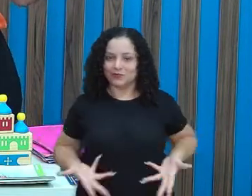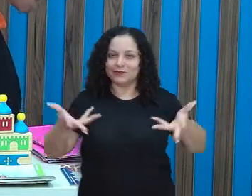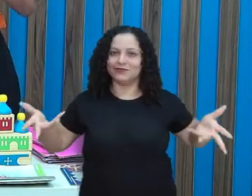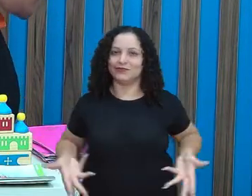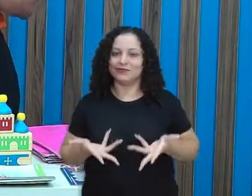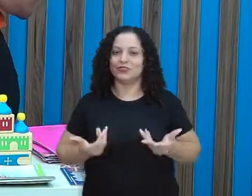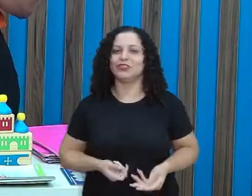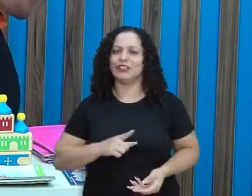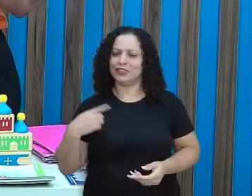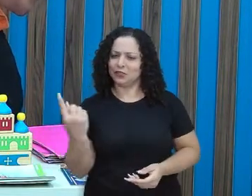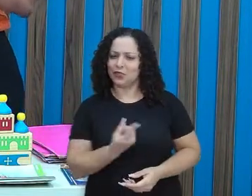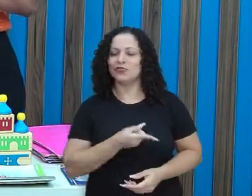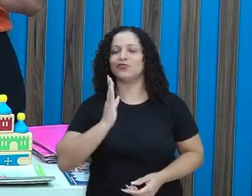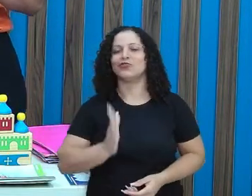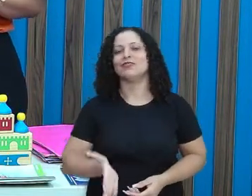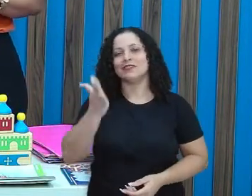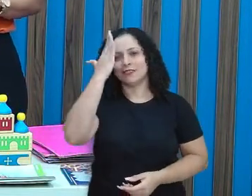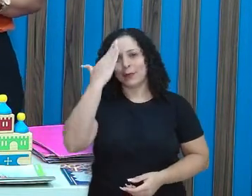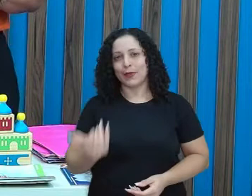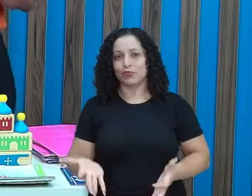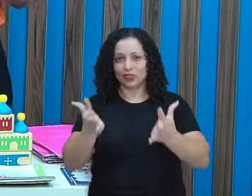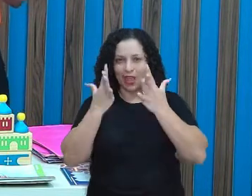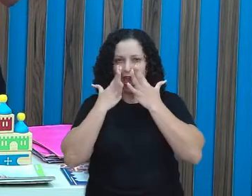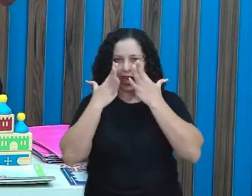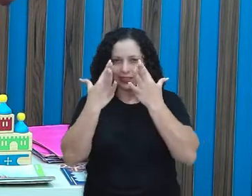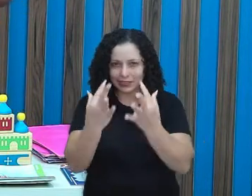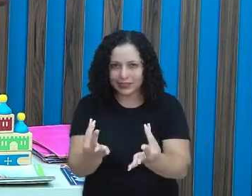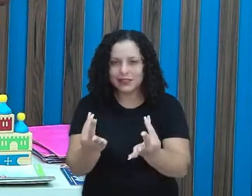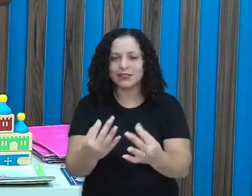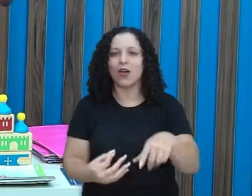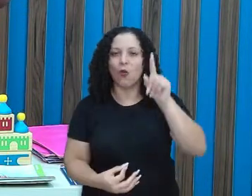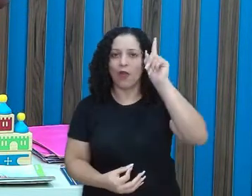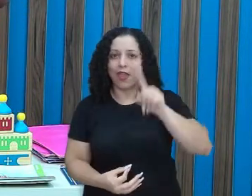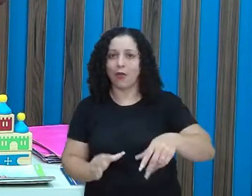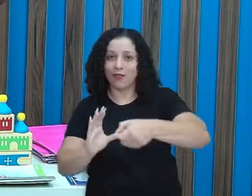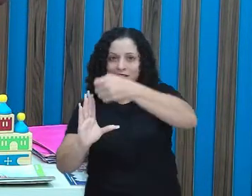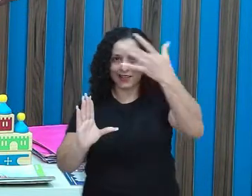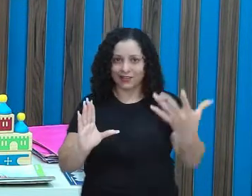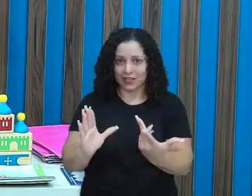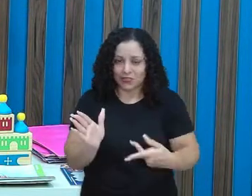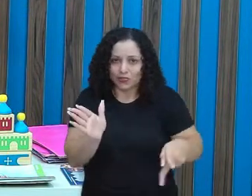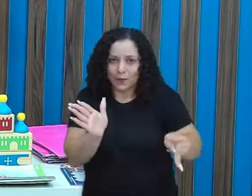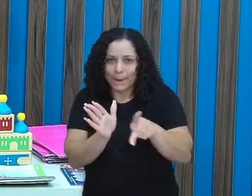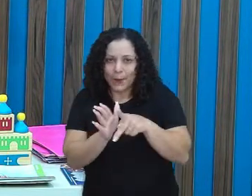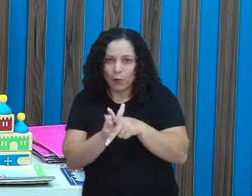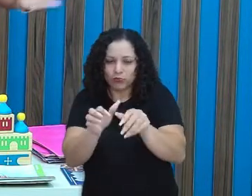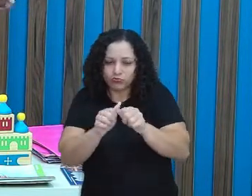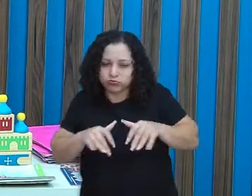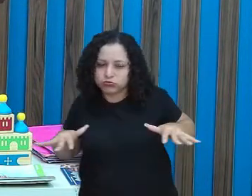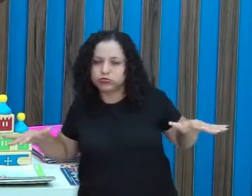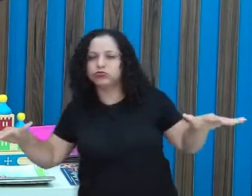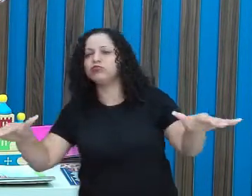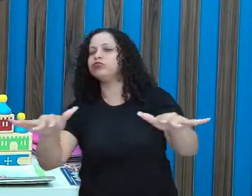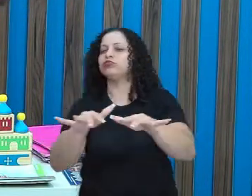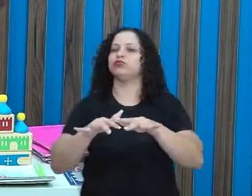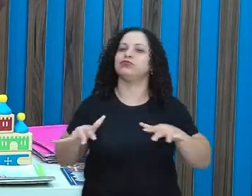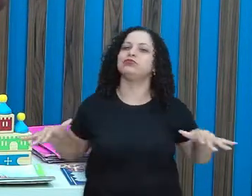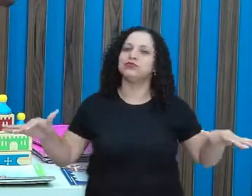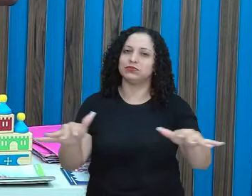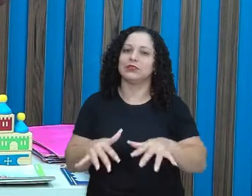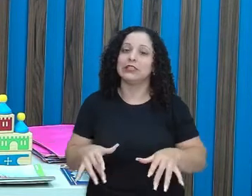E a gente sabe também que a atenção é um dos aspectos que contempla toda aquela